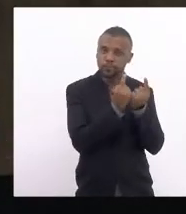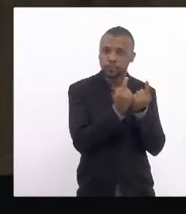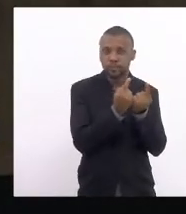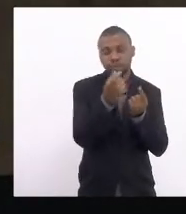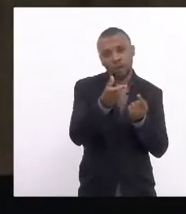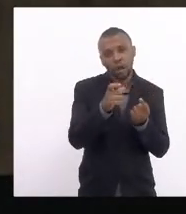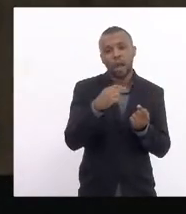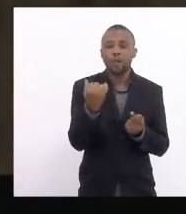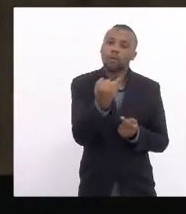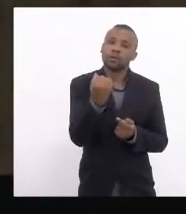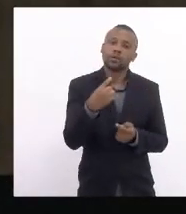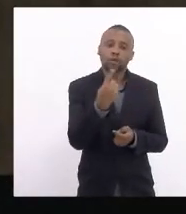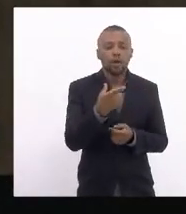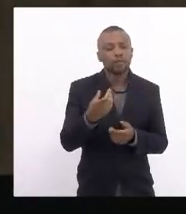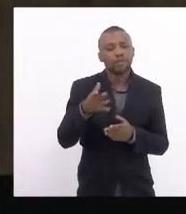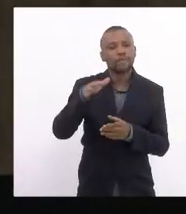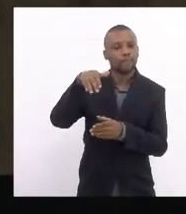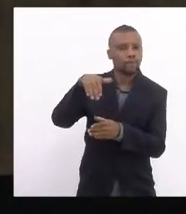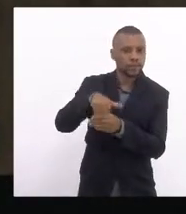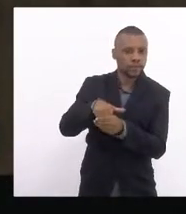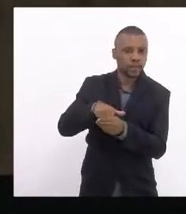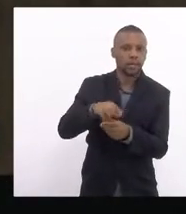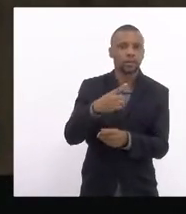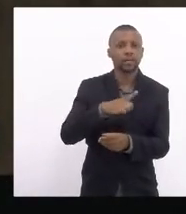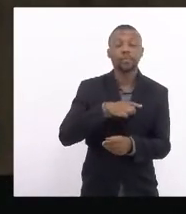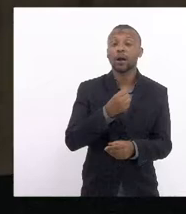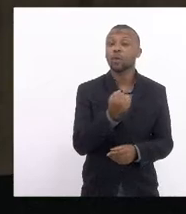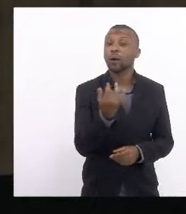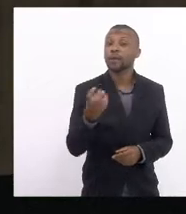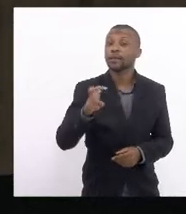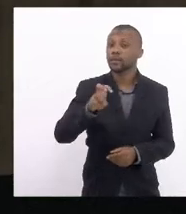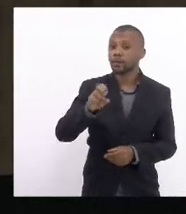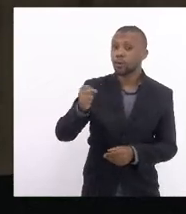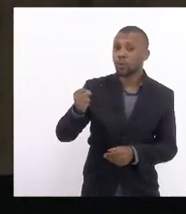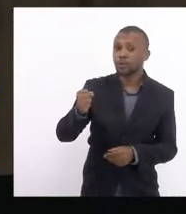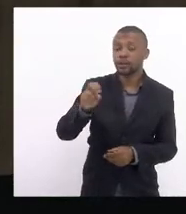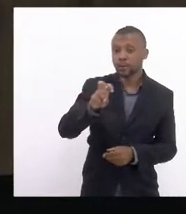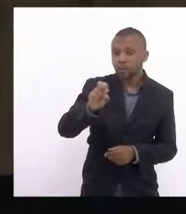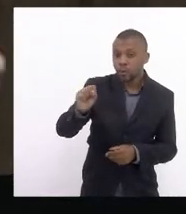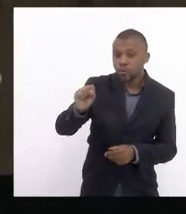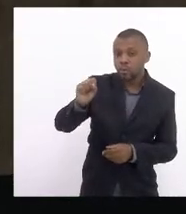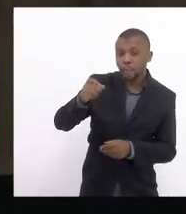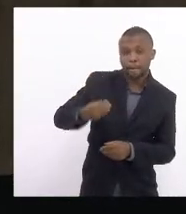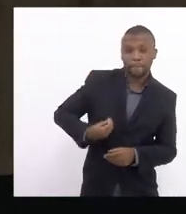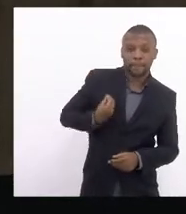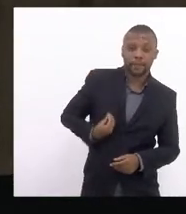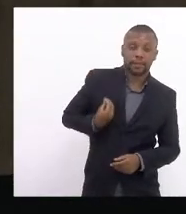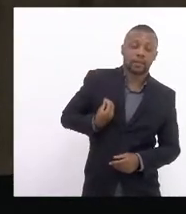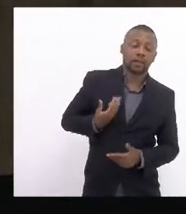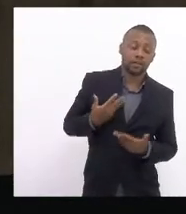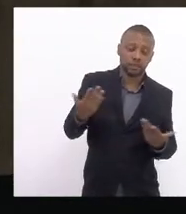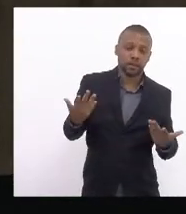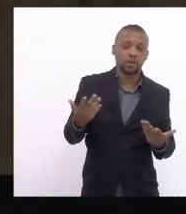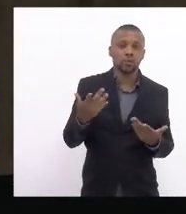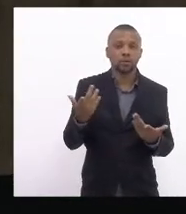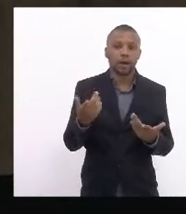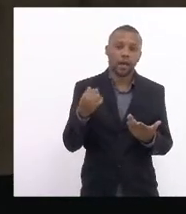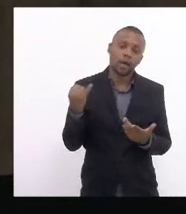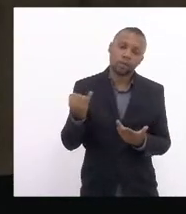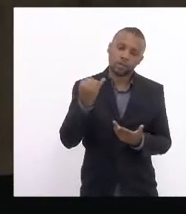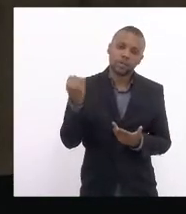votado. E nós temos um quórum de 58 presentes, então não vejo dificuldade nenhuma. Escutei já